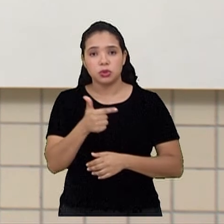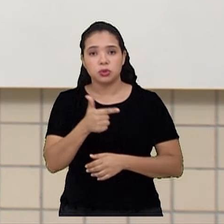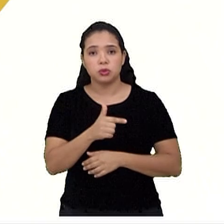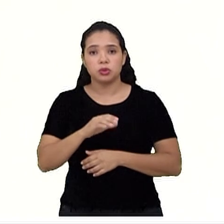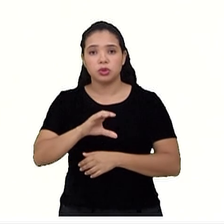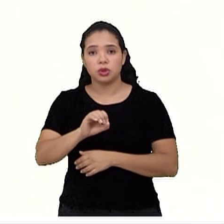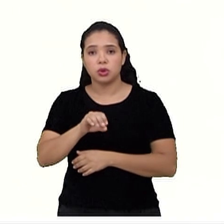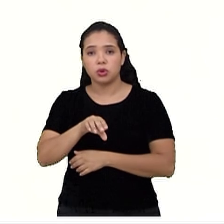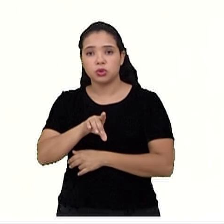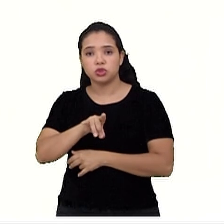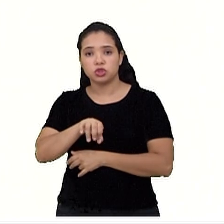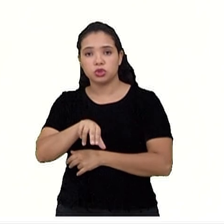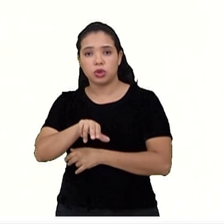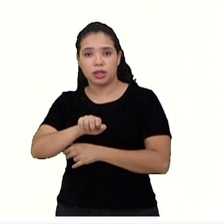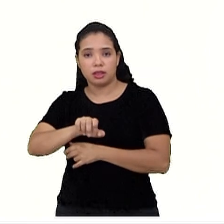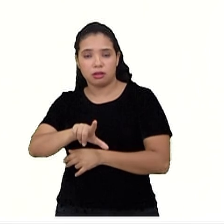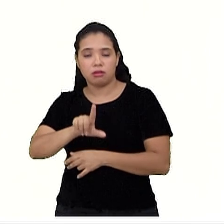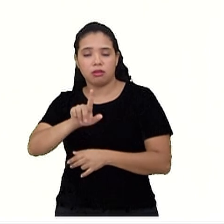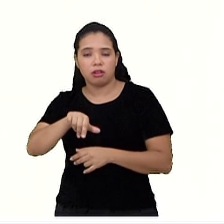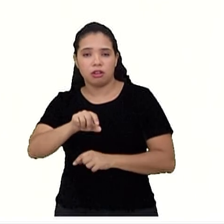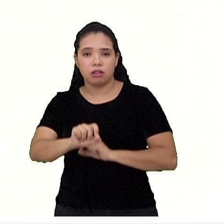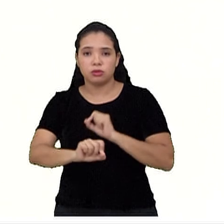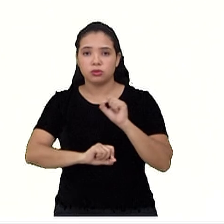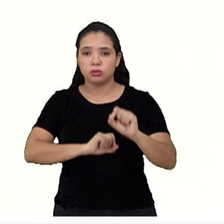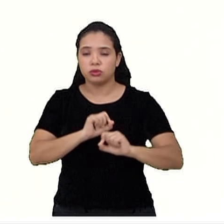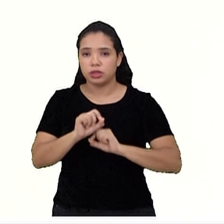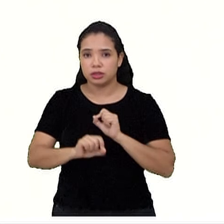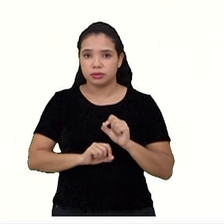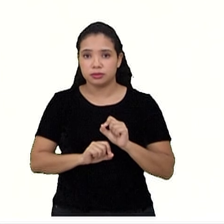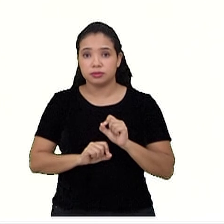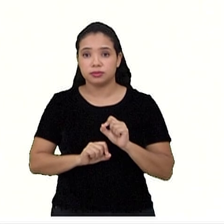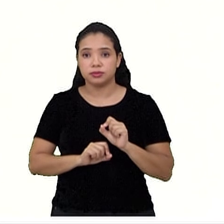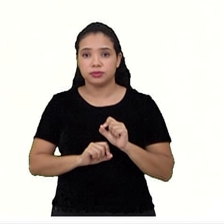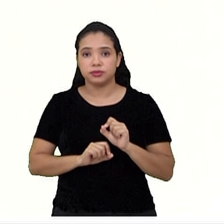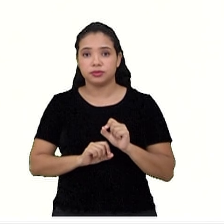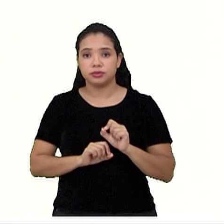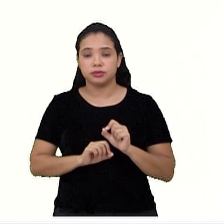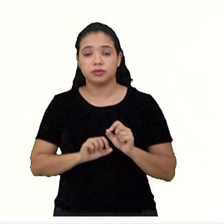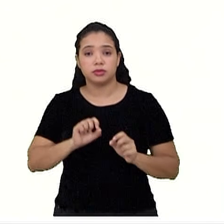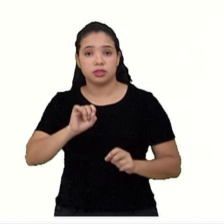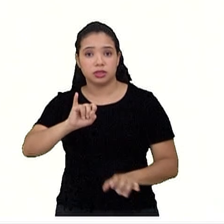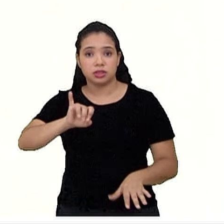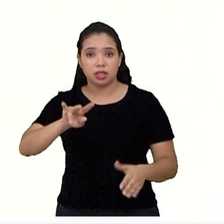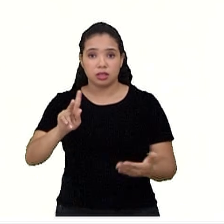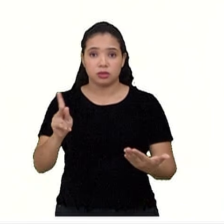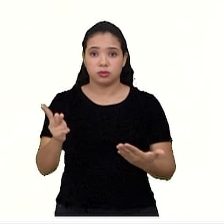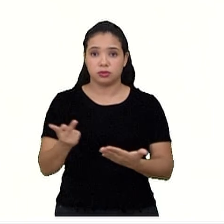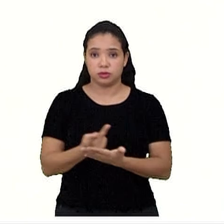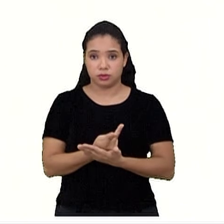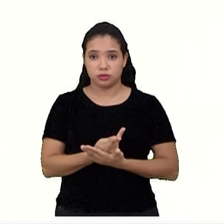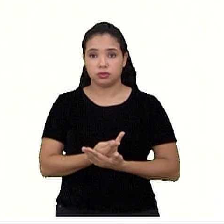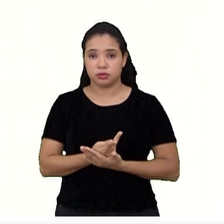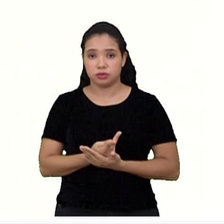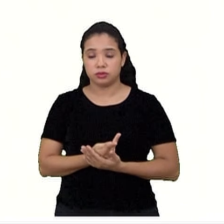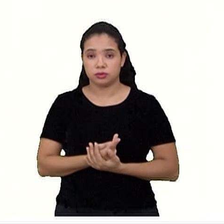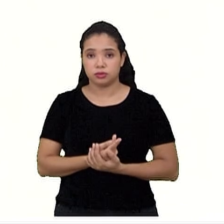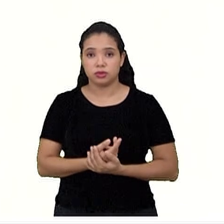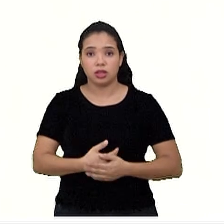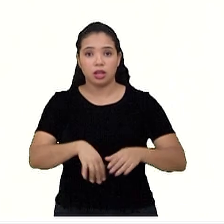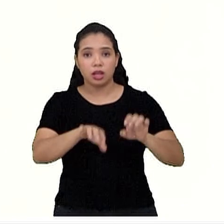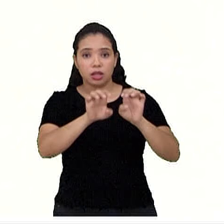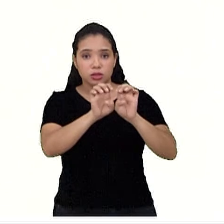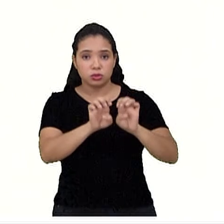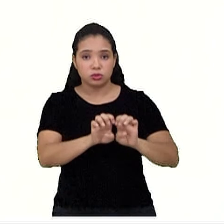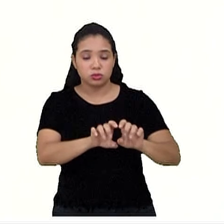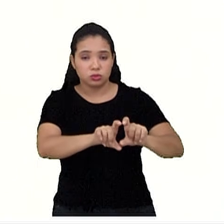condicional. Indica o que aconteceria se uma certa condição fosse atendida. Essa estrutura